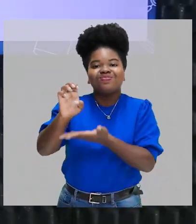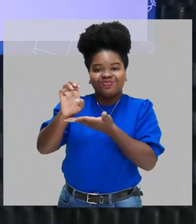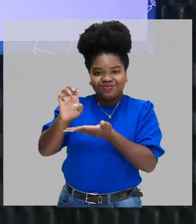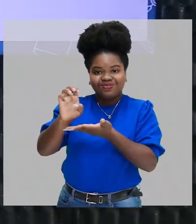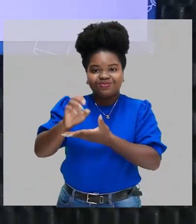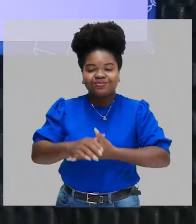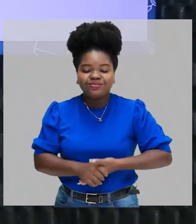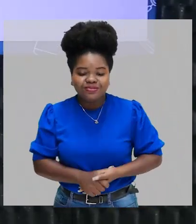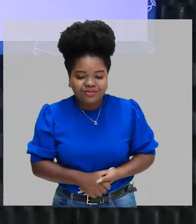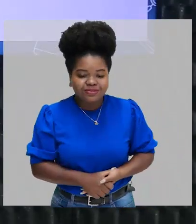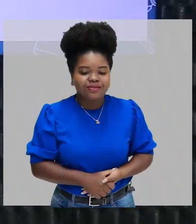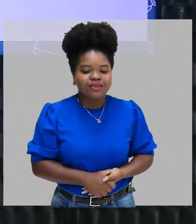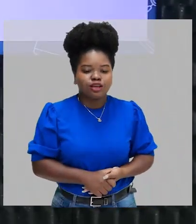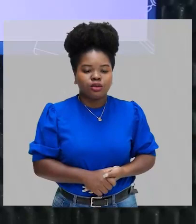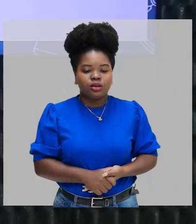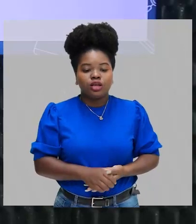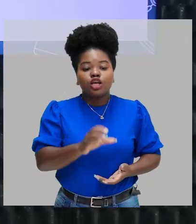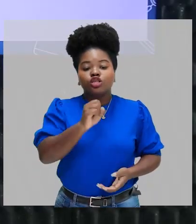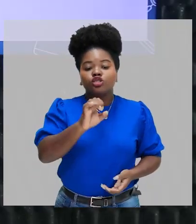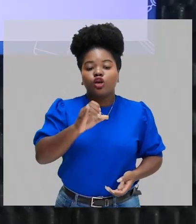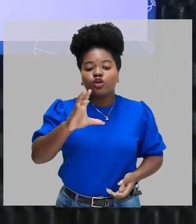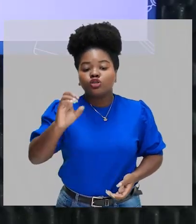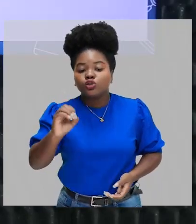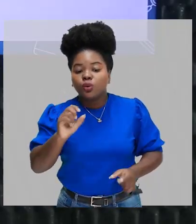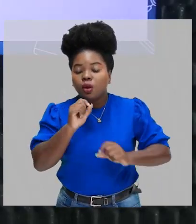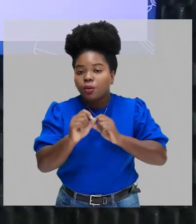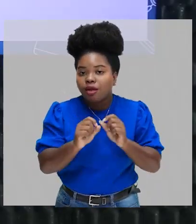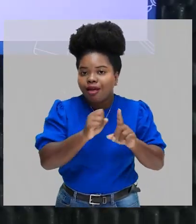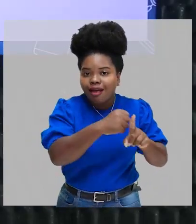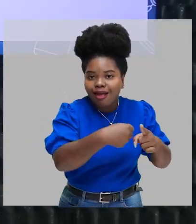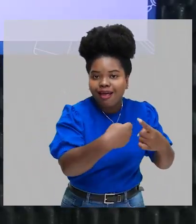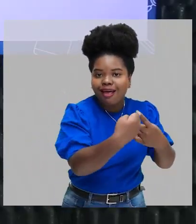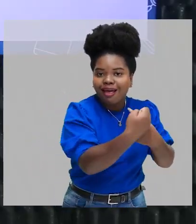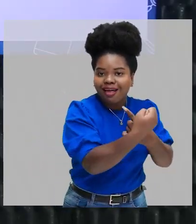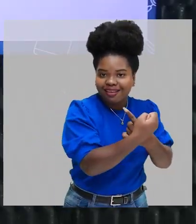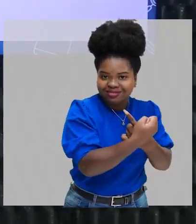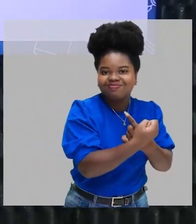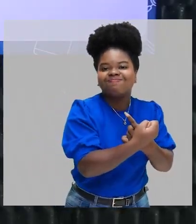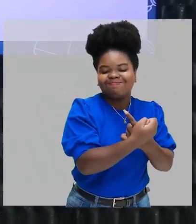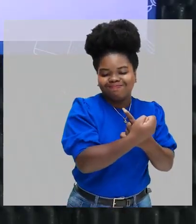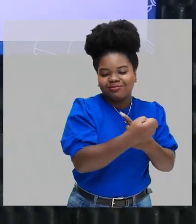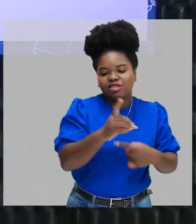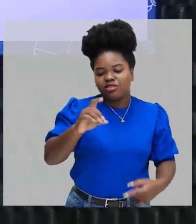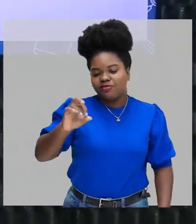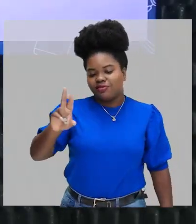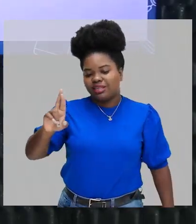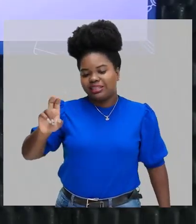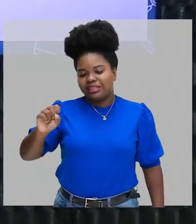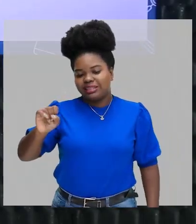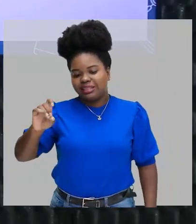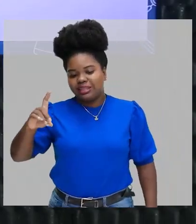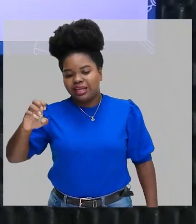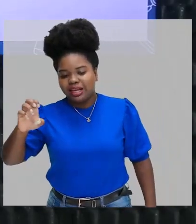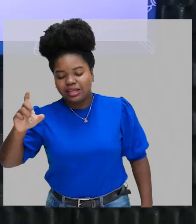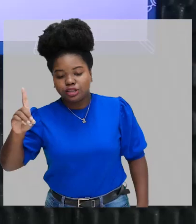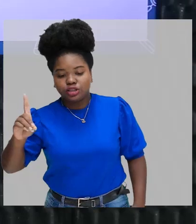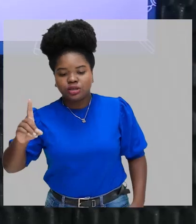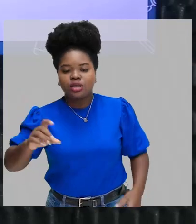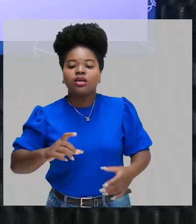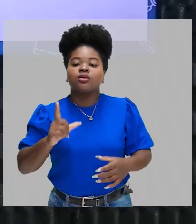Sociodiversidade. Sócio te lembra o quê? Social, sociedade. Diversidade, aquilo que é